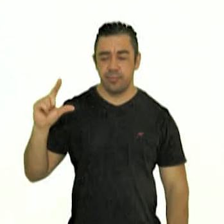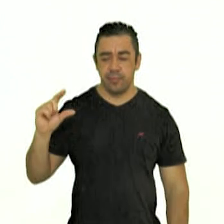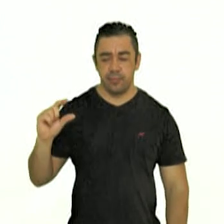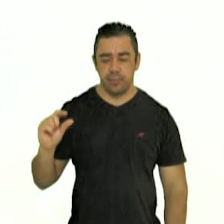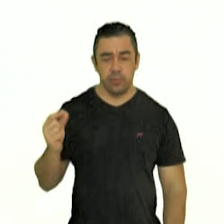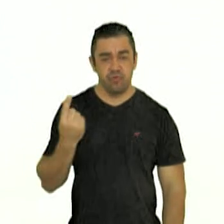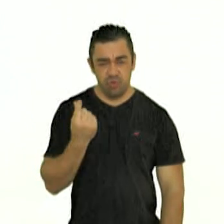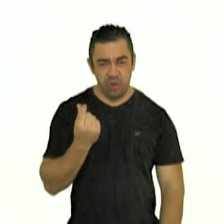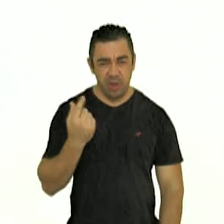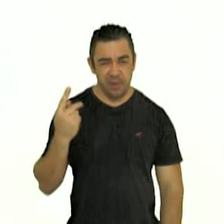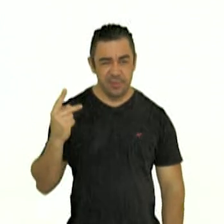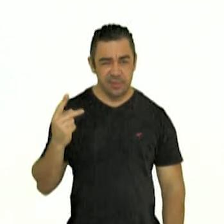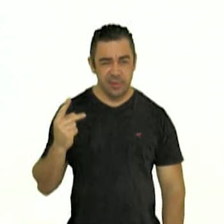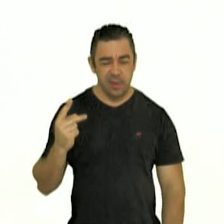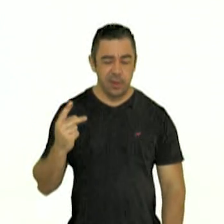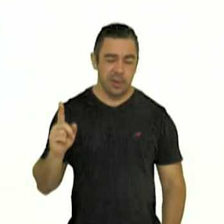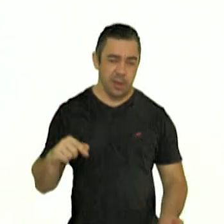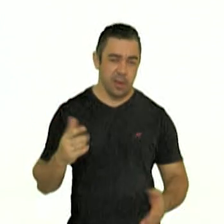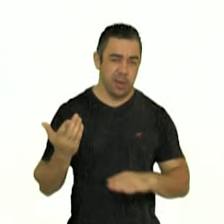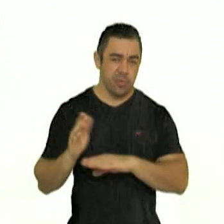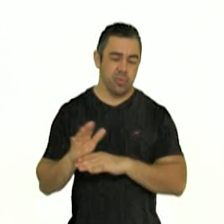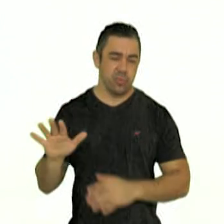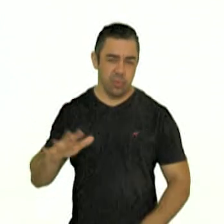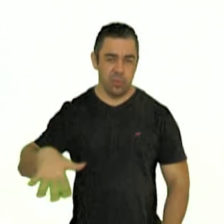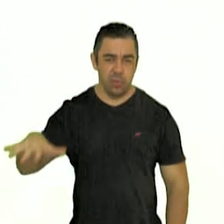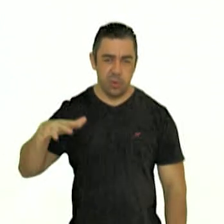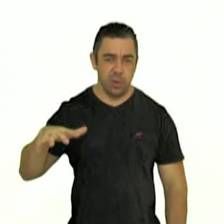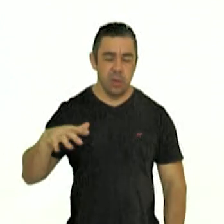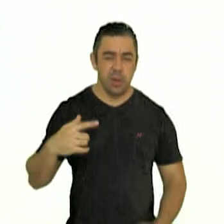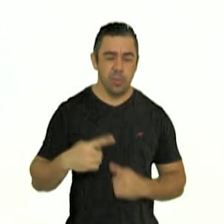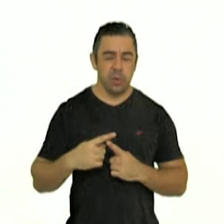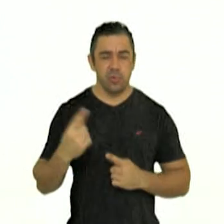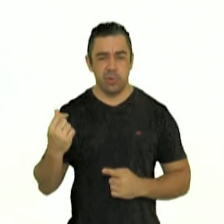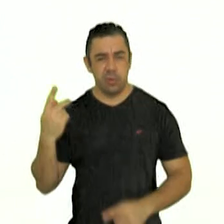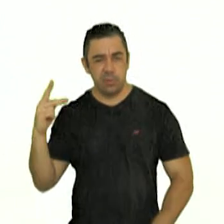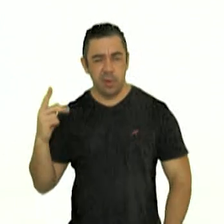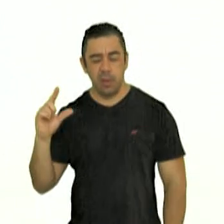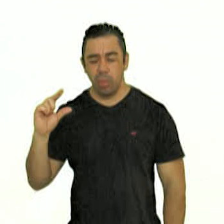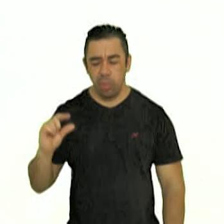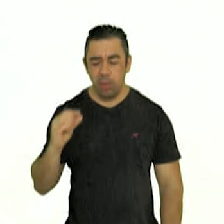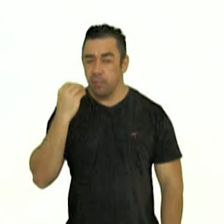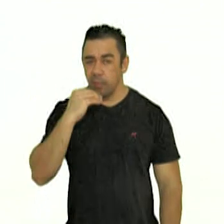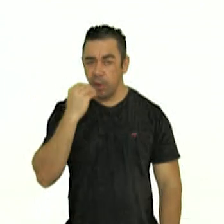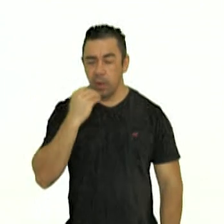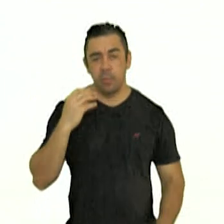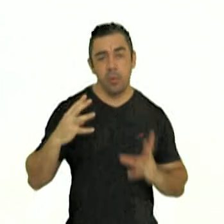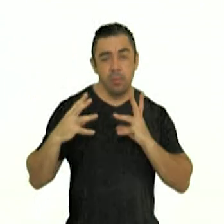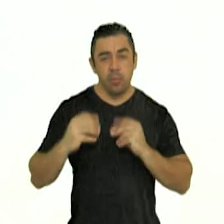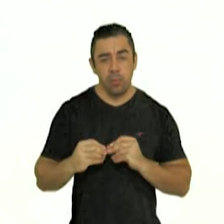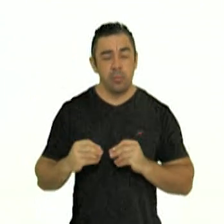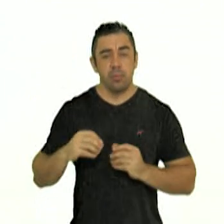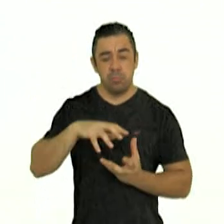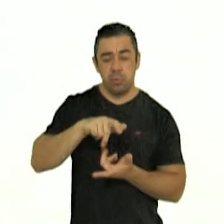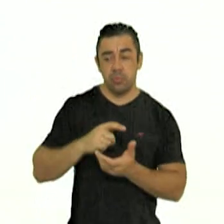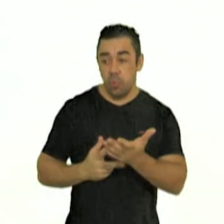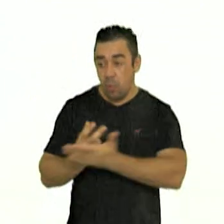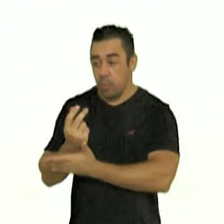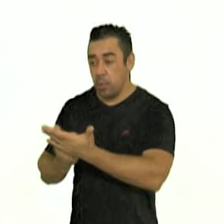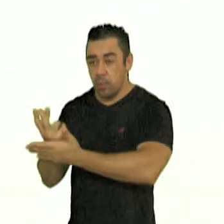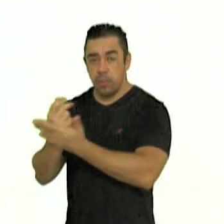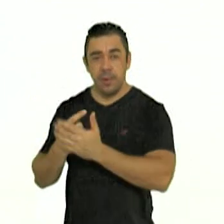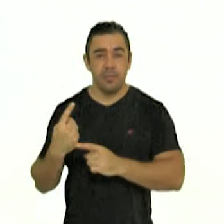câmbio do dinheiro chinês contribuiu para isso, para que o mundo todo comprasse equipamentos chineses, porque eles